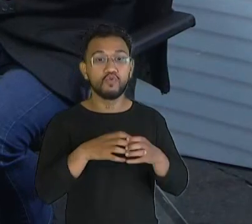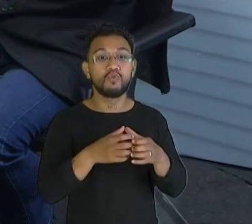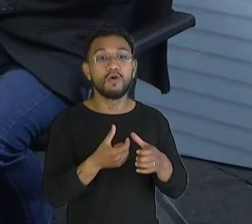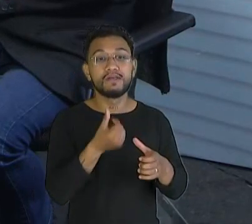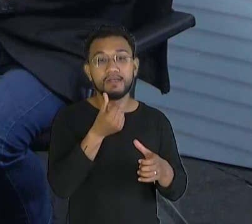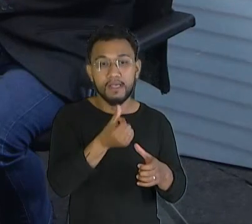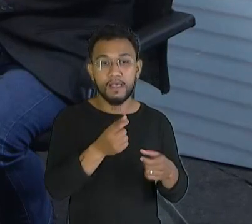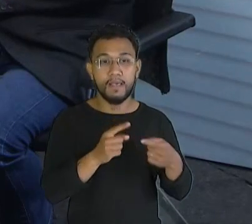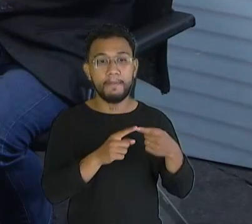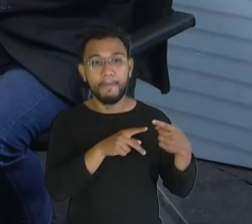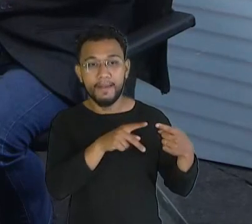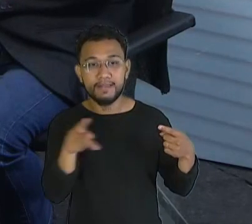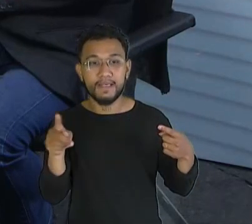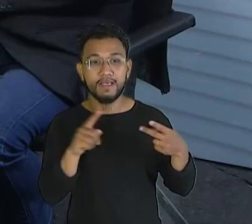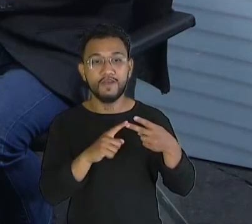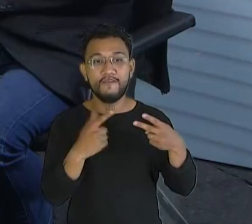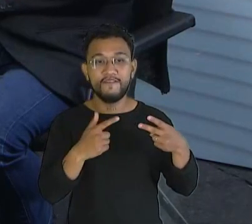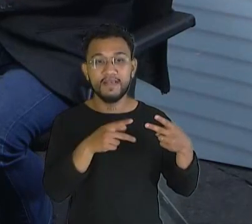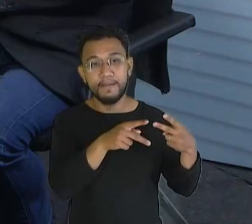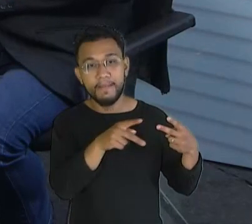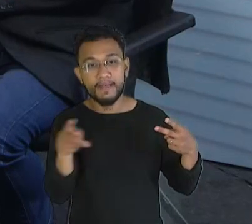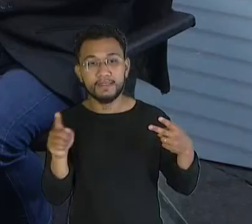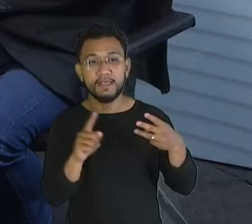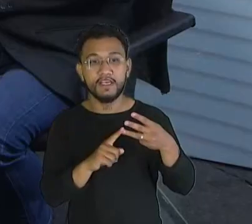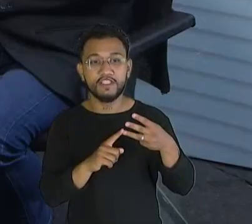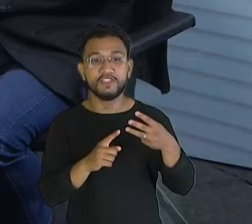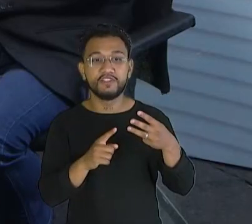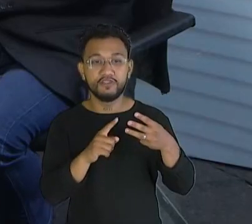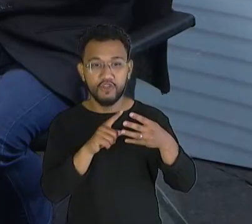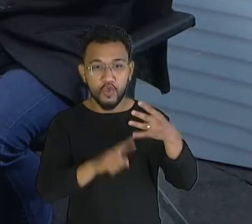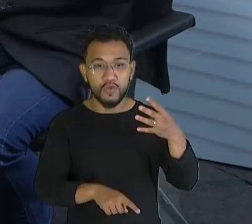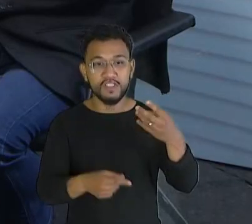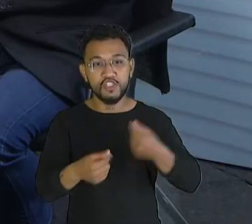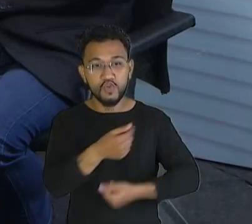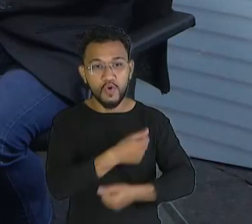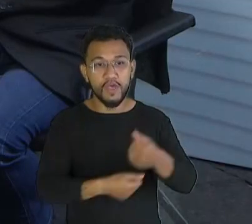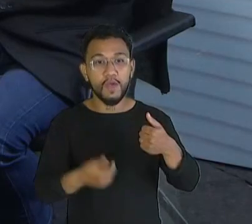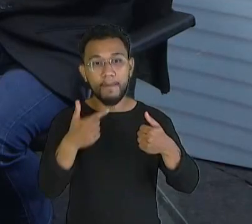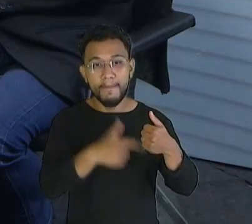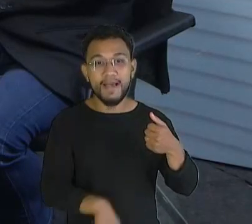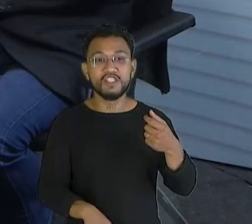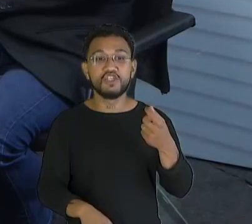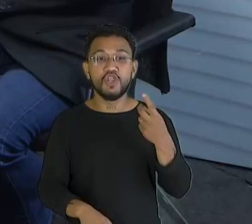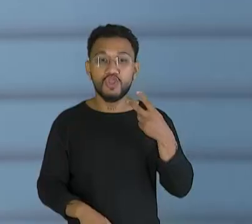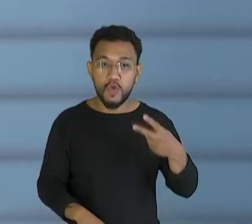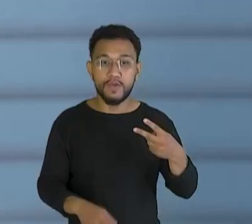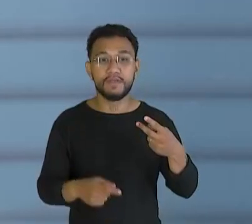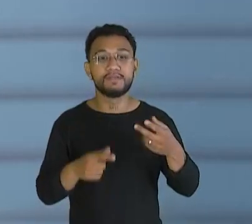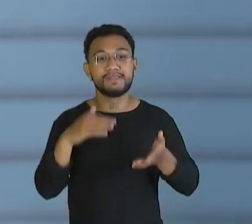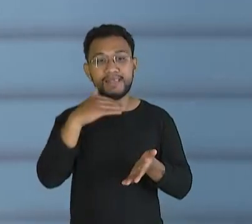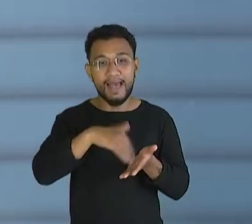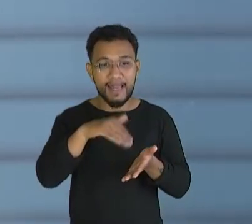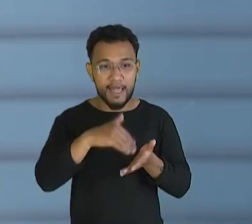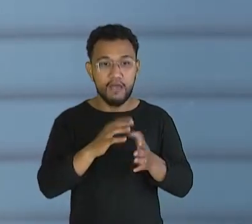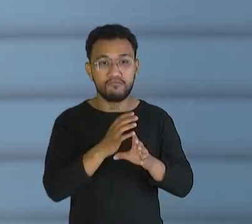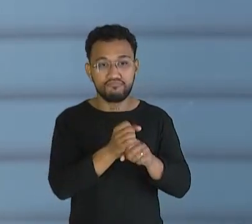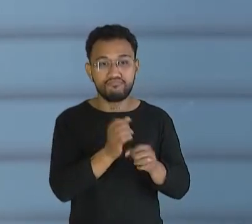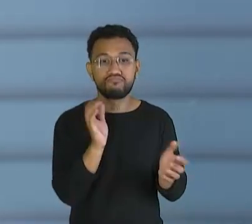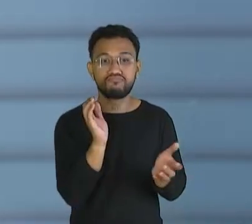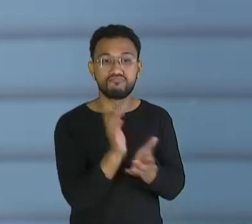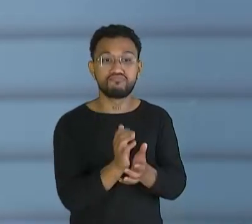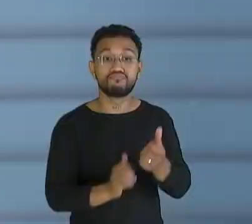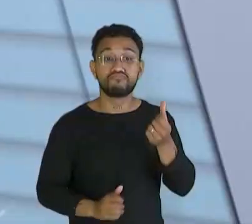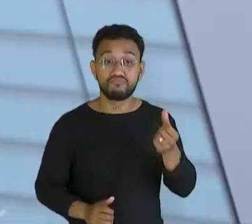o vice-presidente, os 2 tesoureiros e 2 secretários. E aí a gente divide todas as atividades administrativas. E cabe a